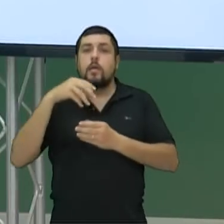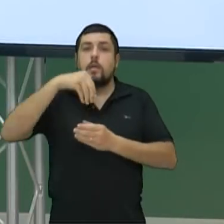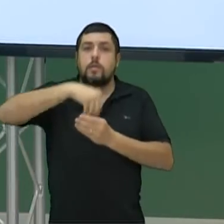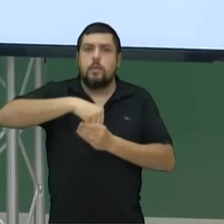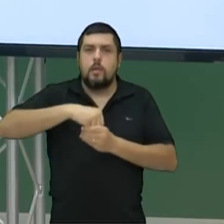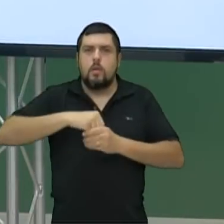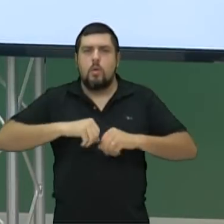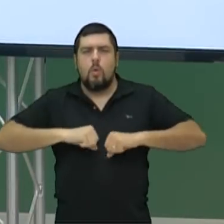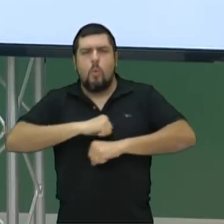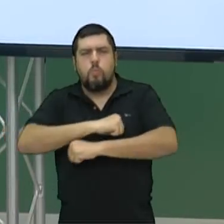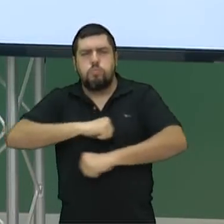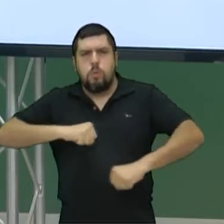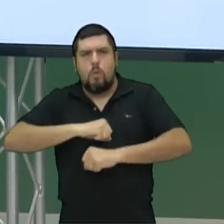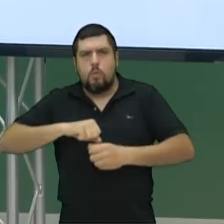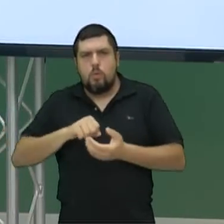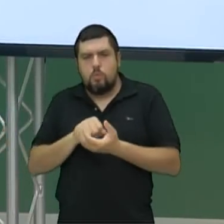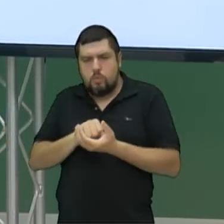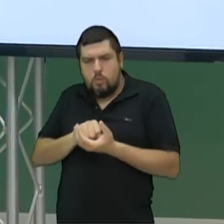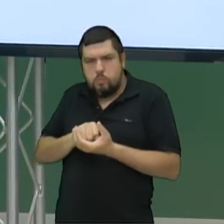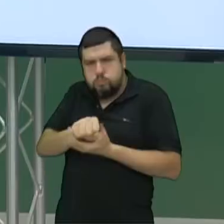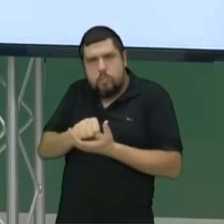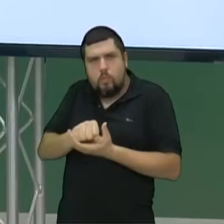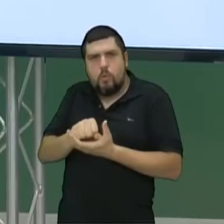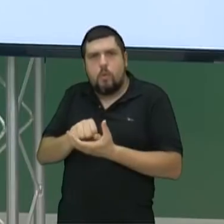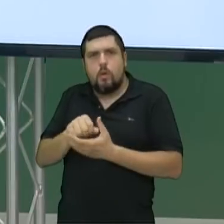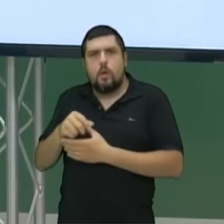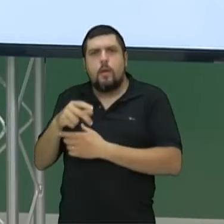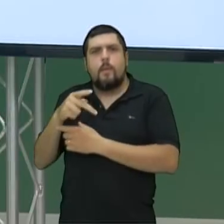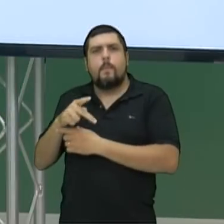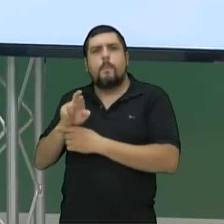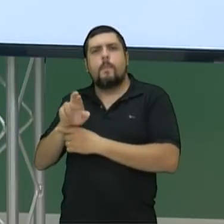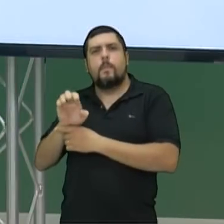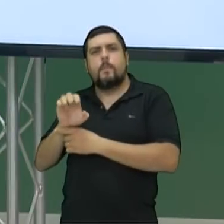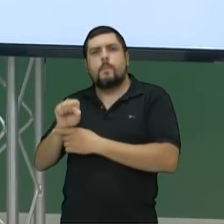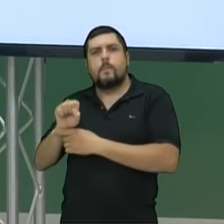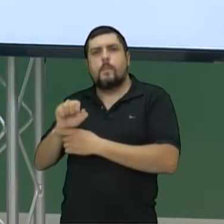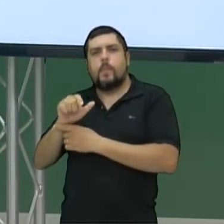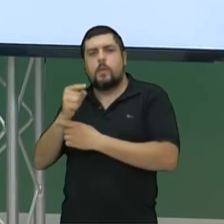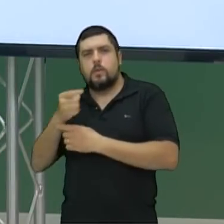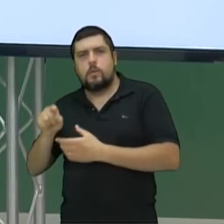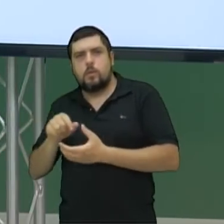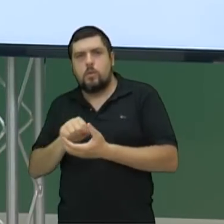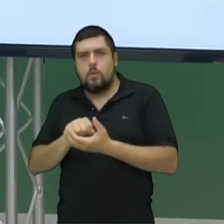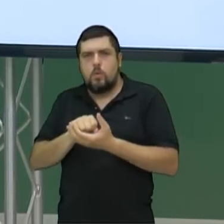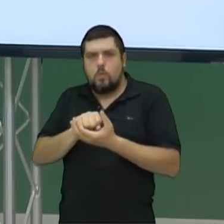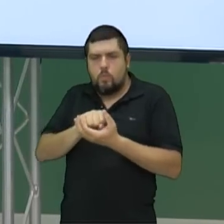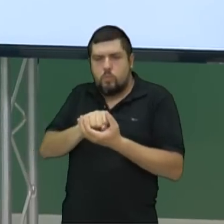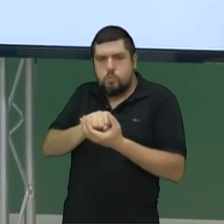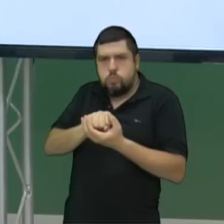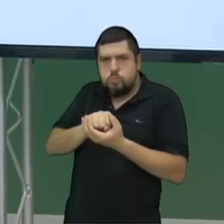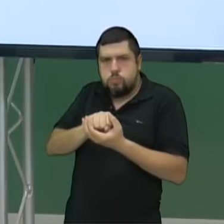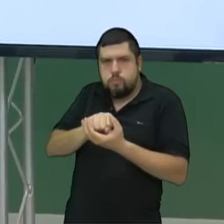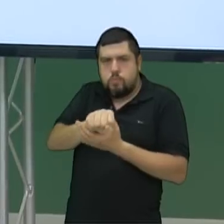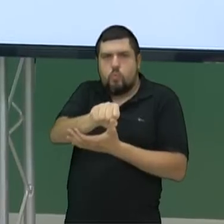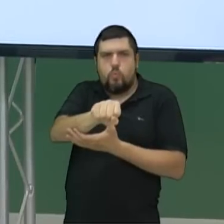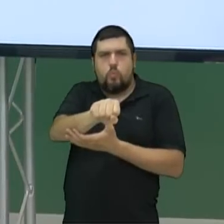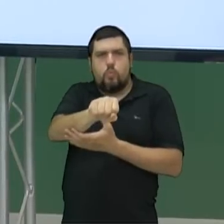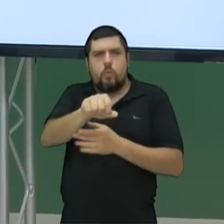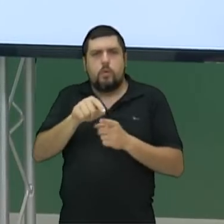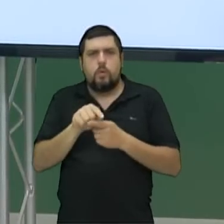a explosão dos gases, certo? Nessa pressão dos gases aqui, eu tenho uma força que expulsa o